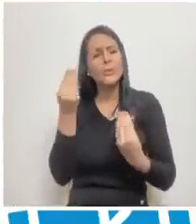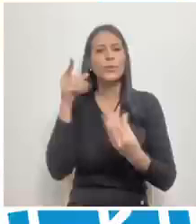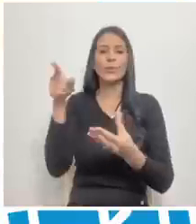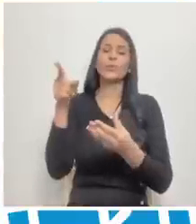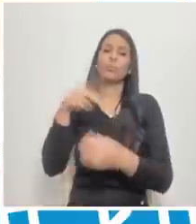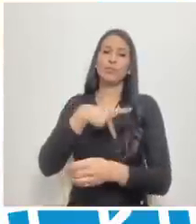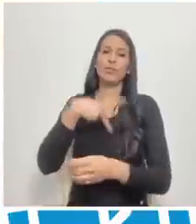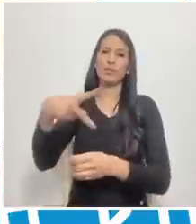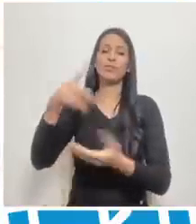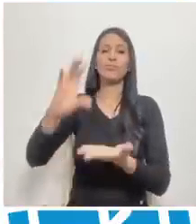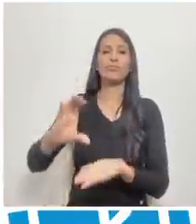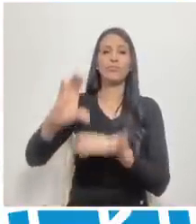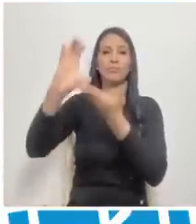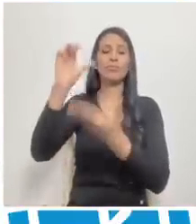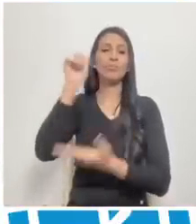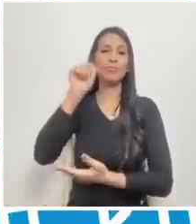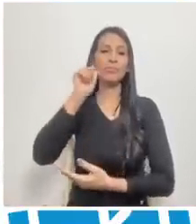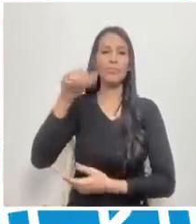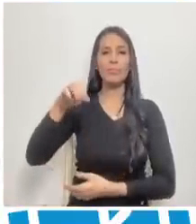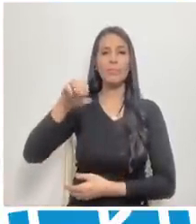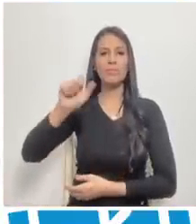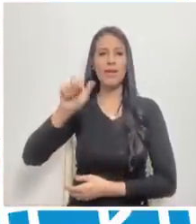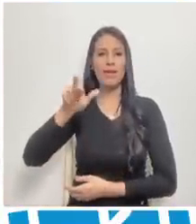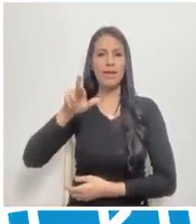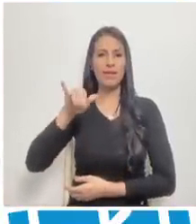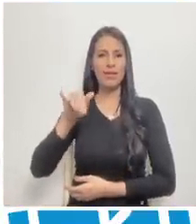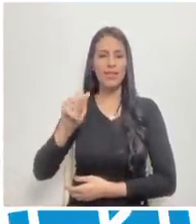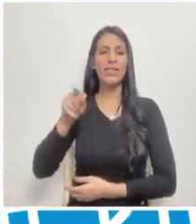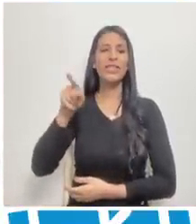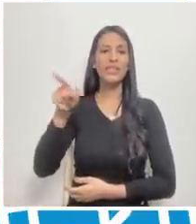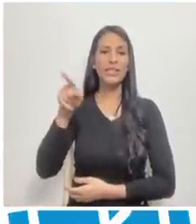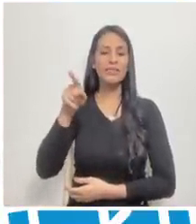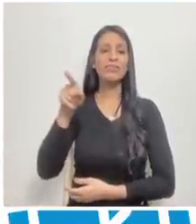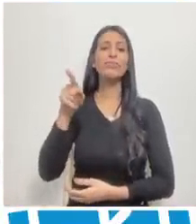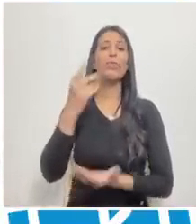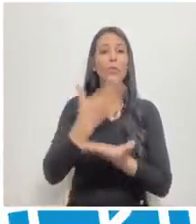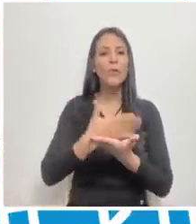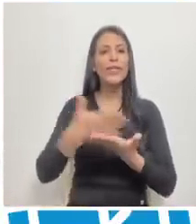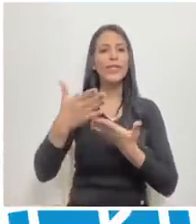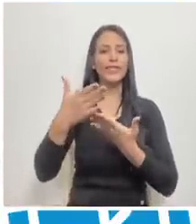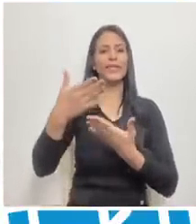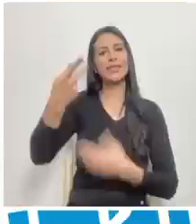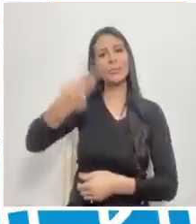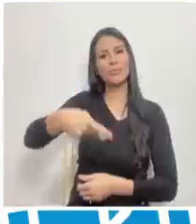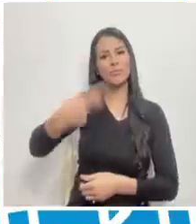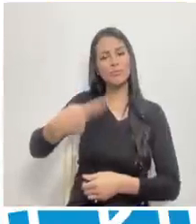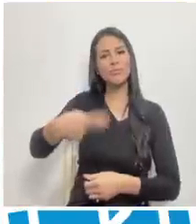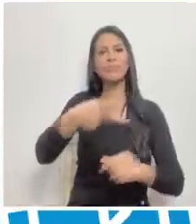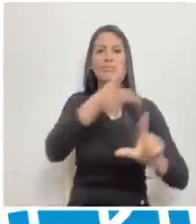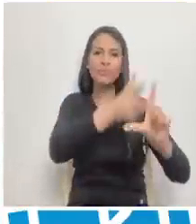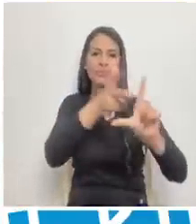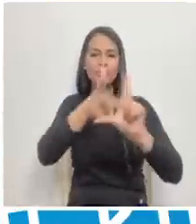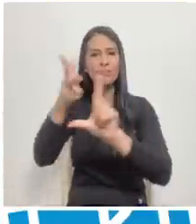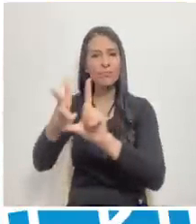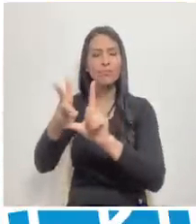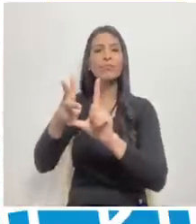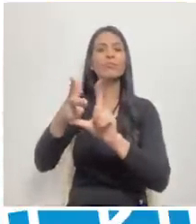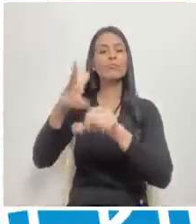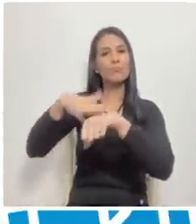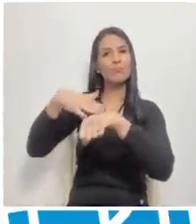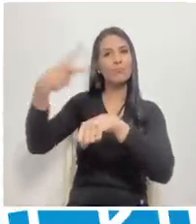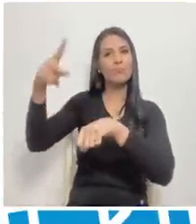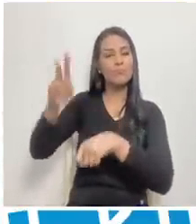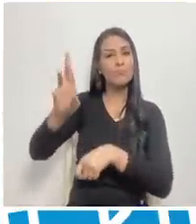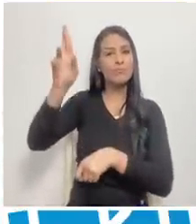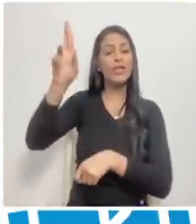Helena Guimarães, a provocação inicial dela para essa série, e a gente foi construindo juntos, e para o Instituto Unibanco,